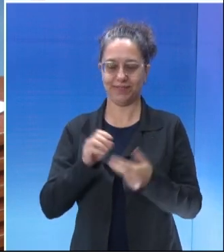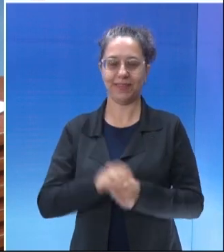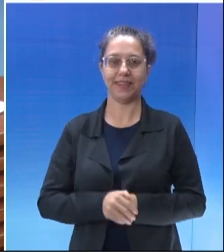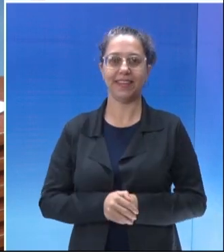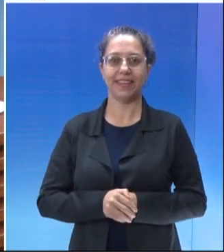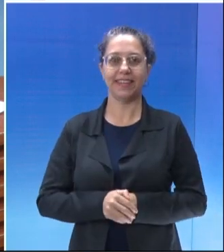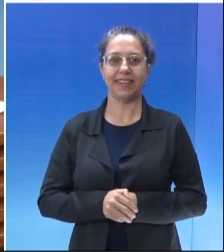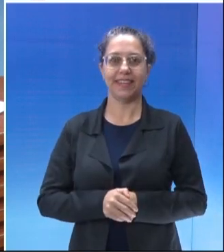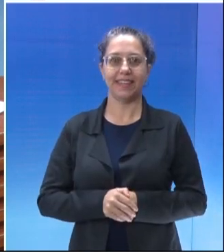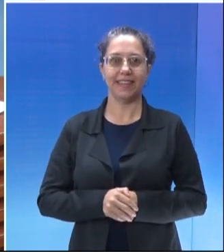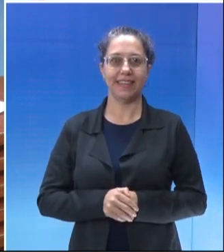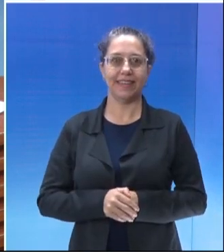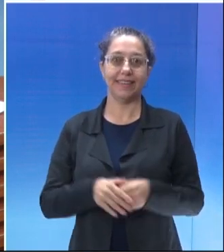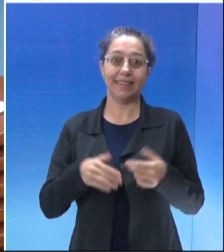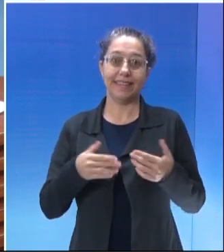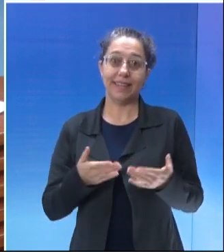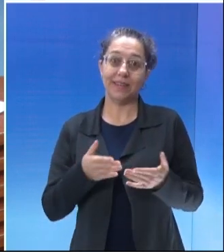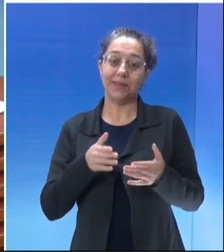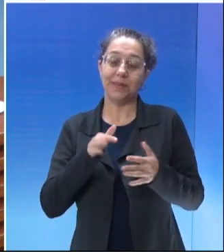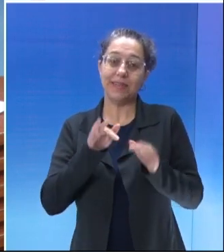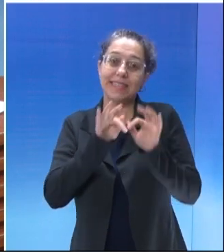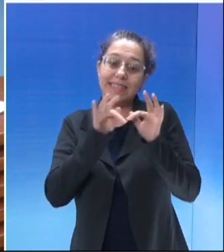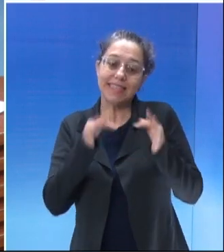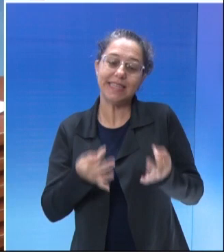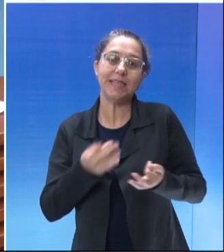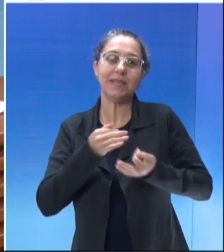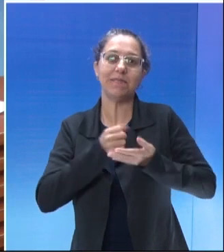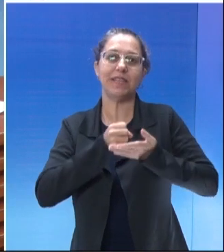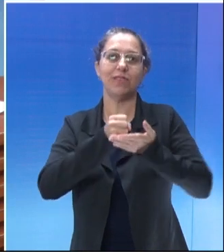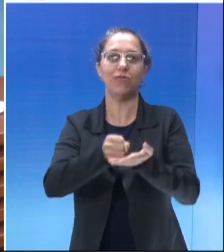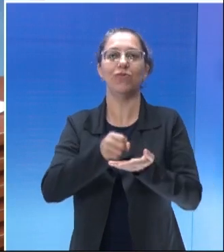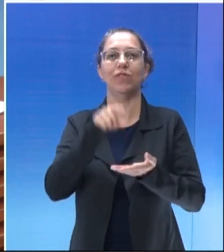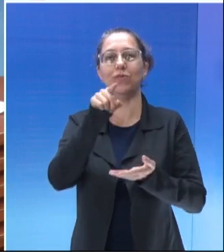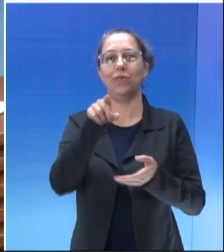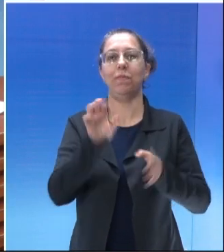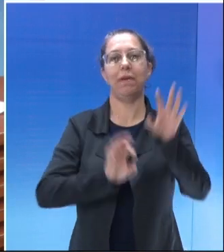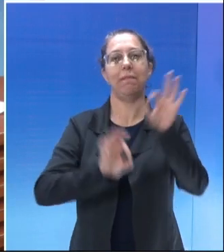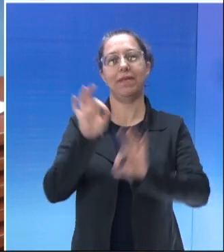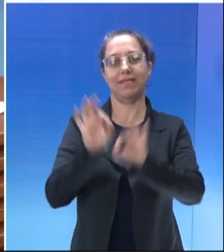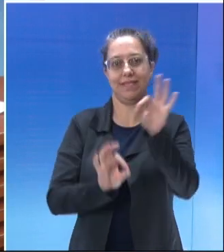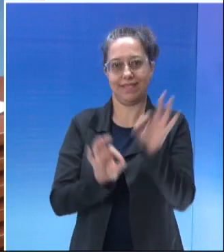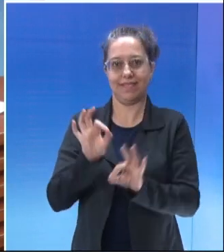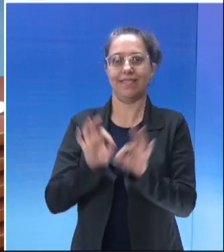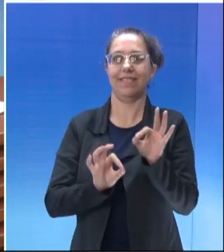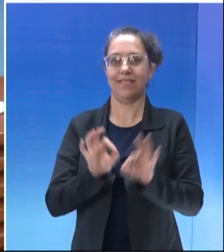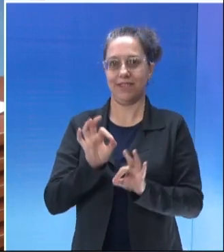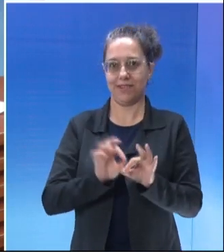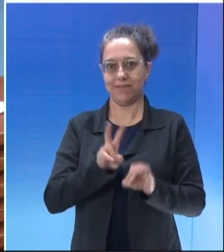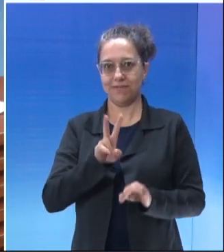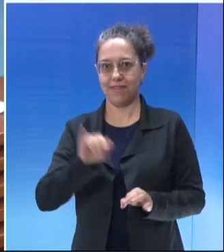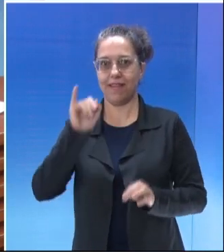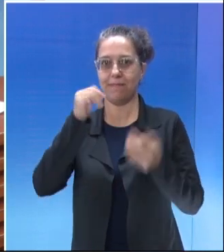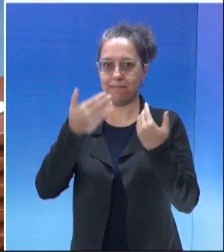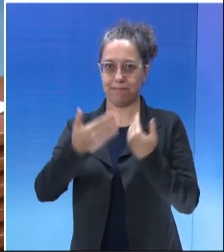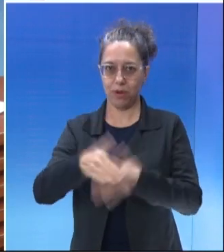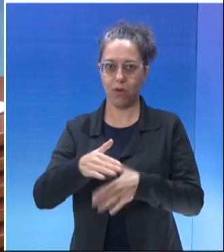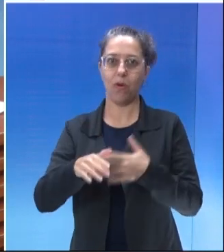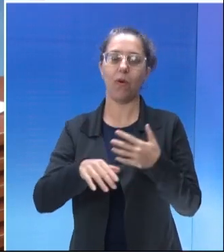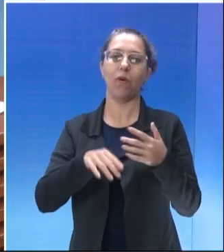estamos aqui para dar uma pequena contribuição na preparação de vocês, tanto para a prova do Enem